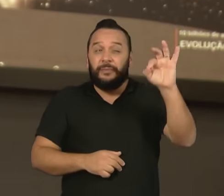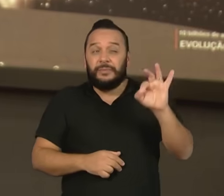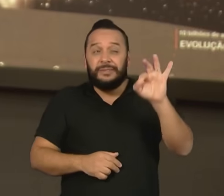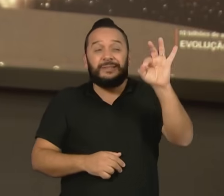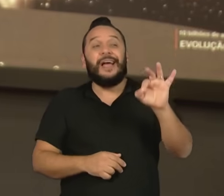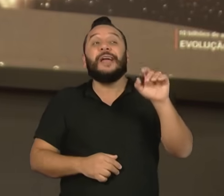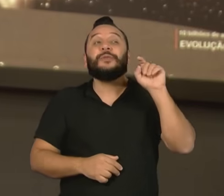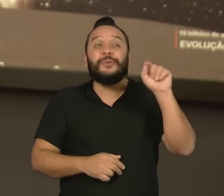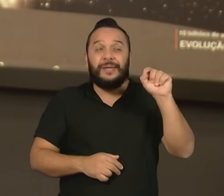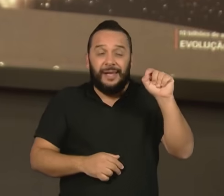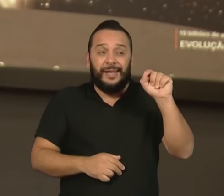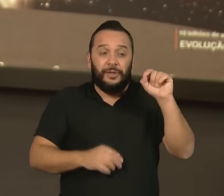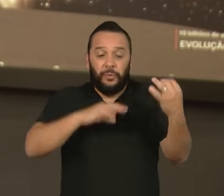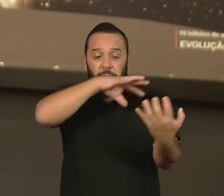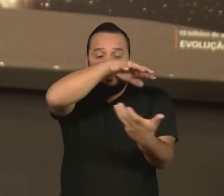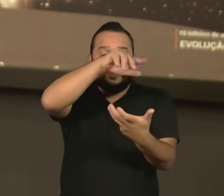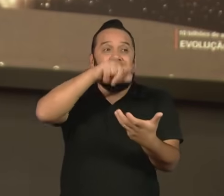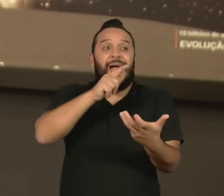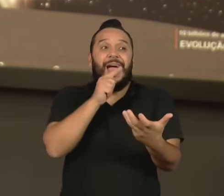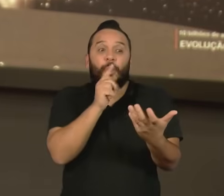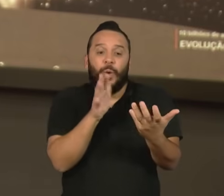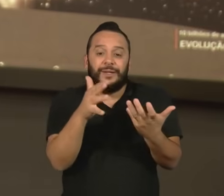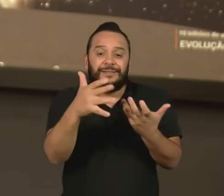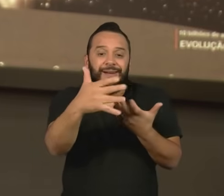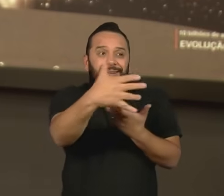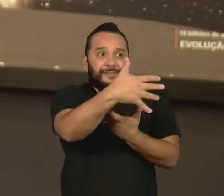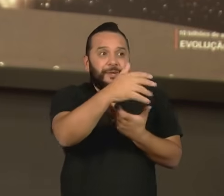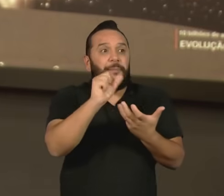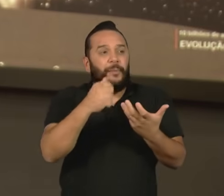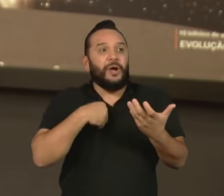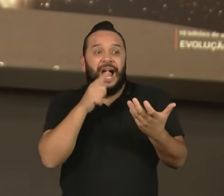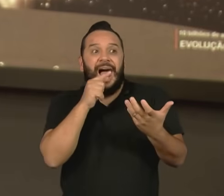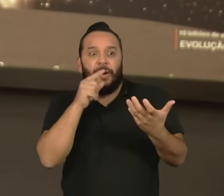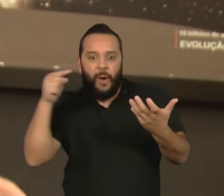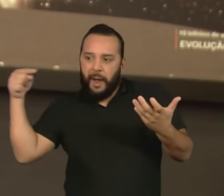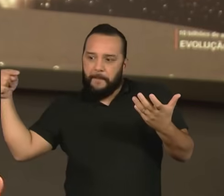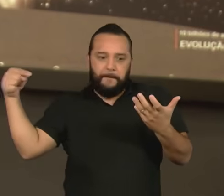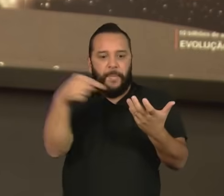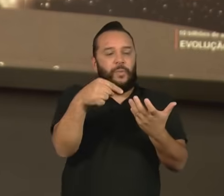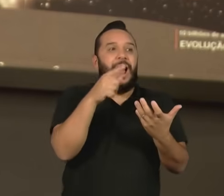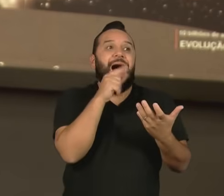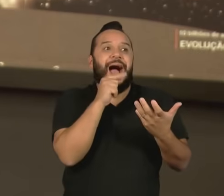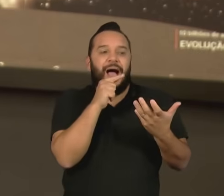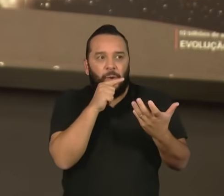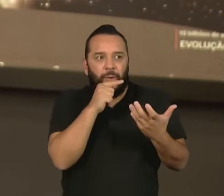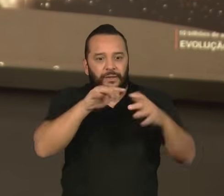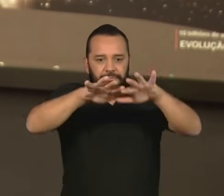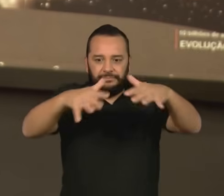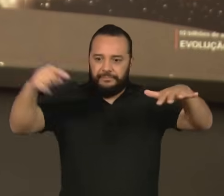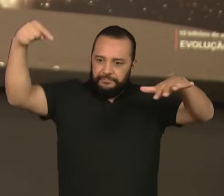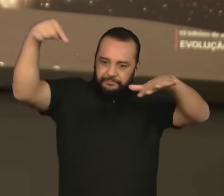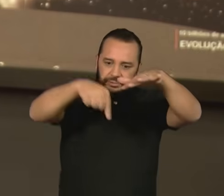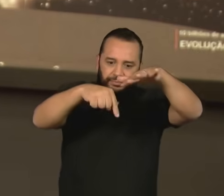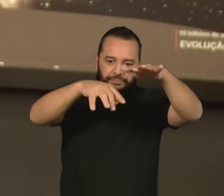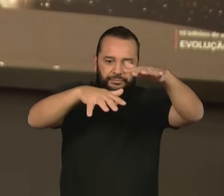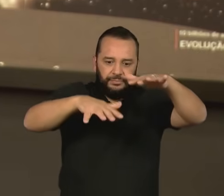oceanos. Então, quer dizer, qualquer objeto que caia tem 70% de chance de cair na água e não na Terra.